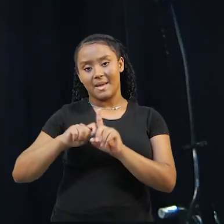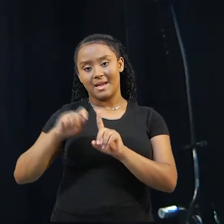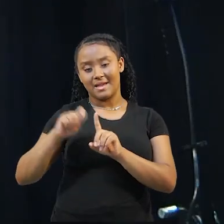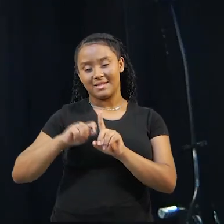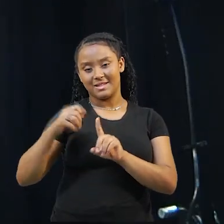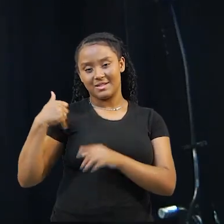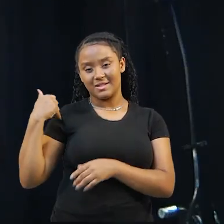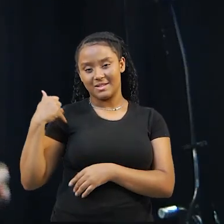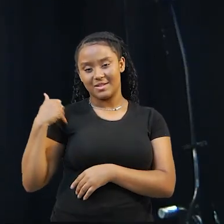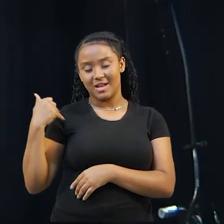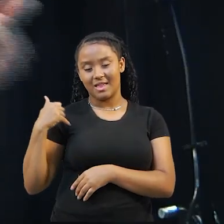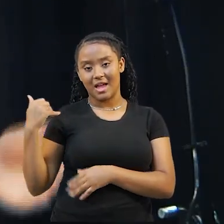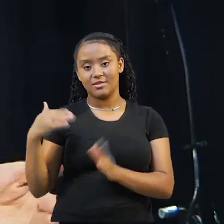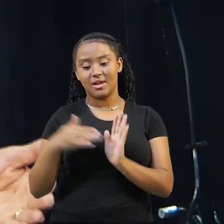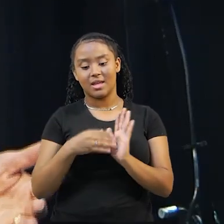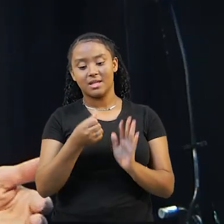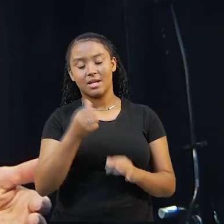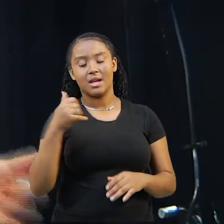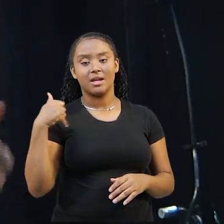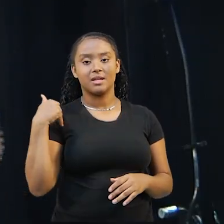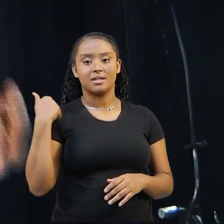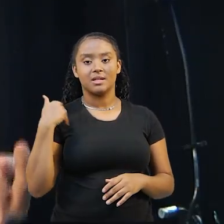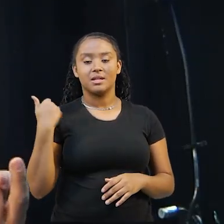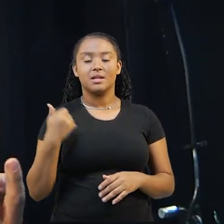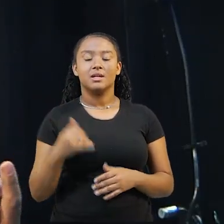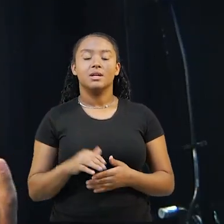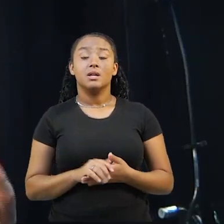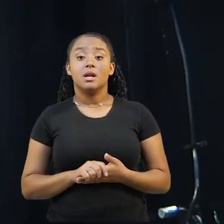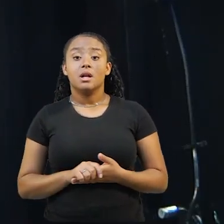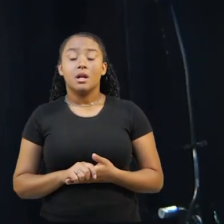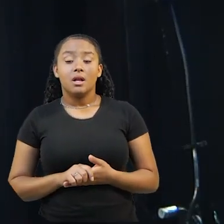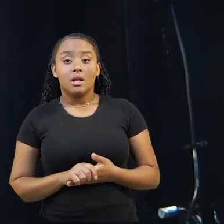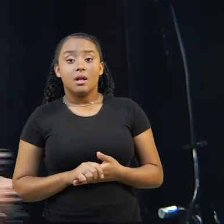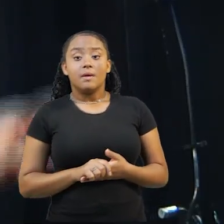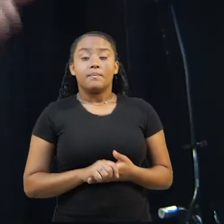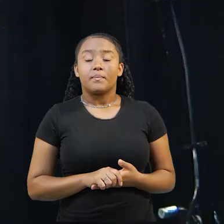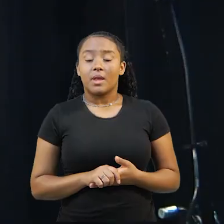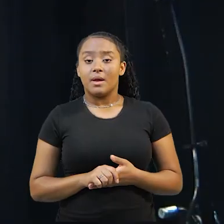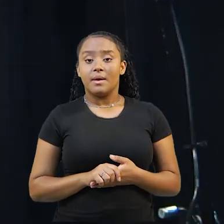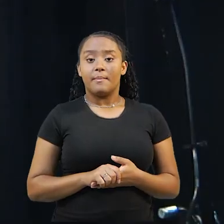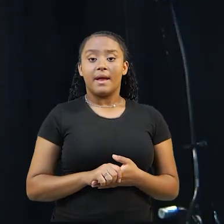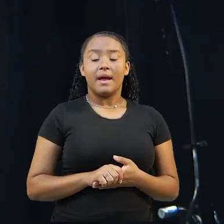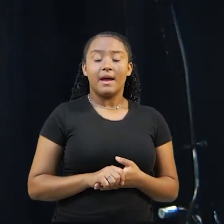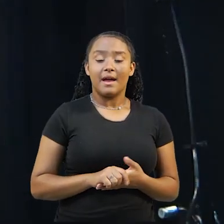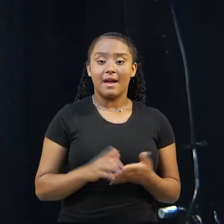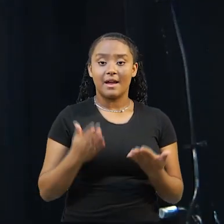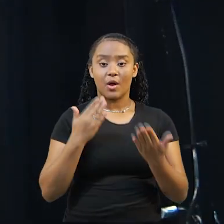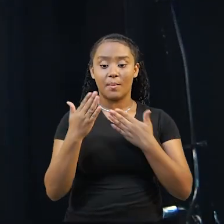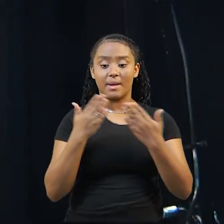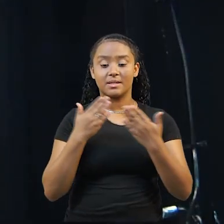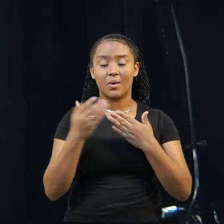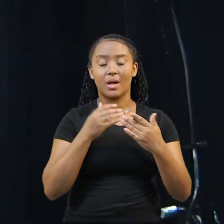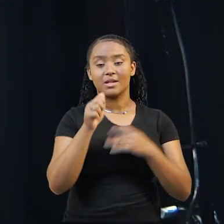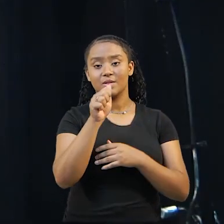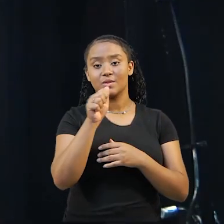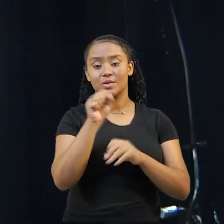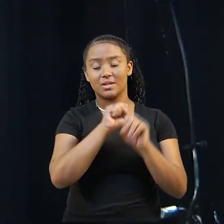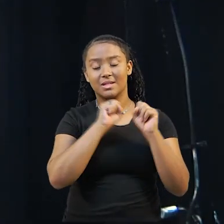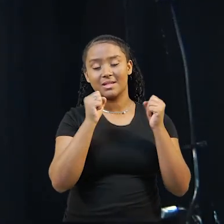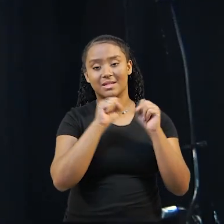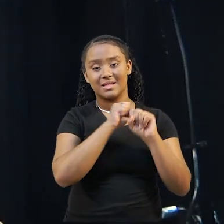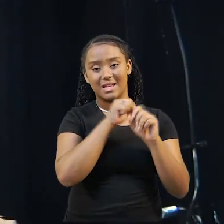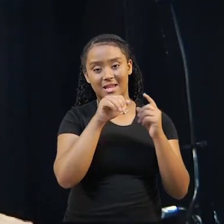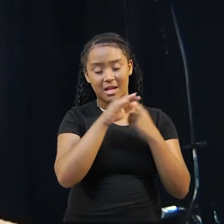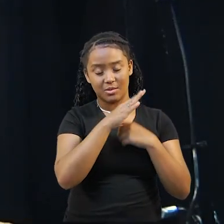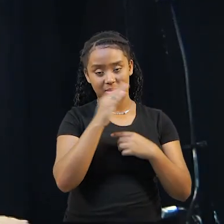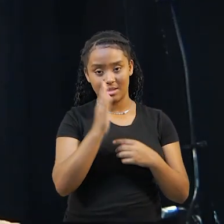2 anos, com uma dose muito maior, mas só uma vez por semana, em comparação ao que a Sociedade Brasileira de Pediatria